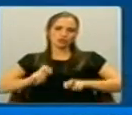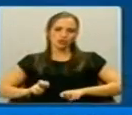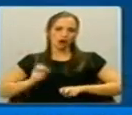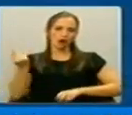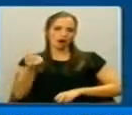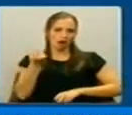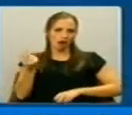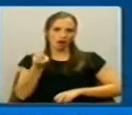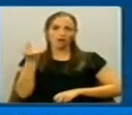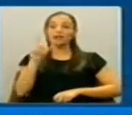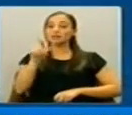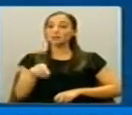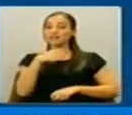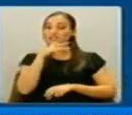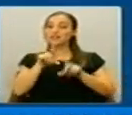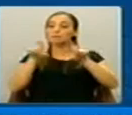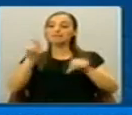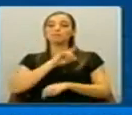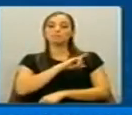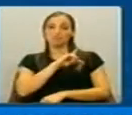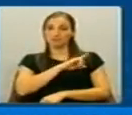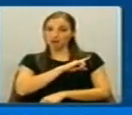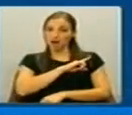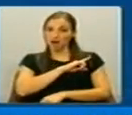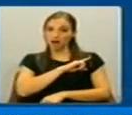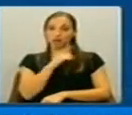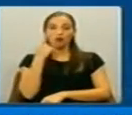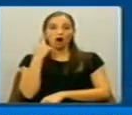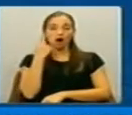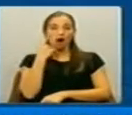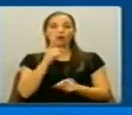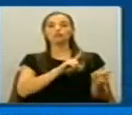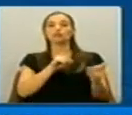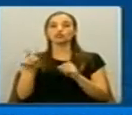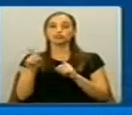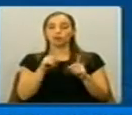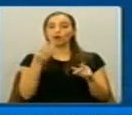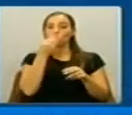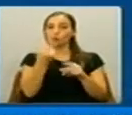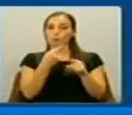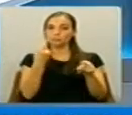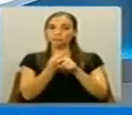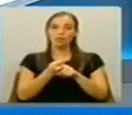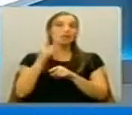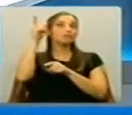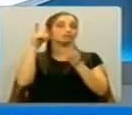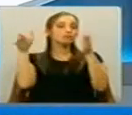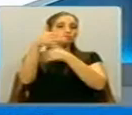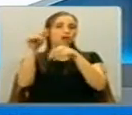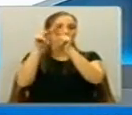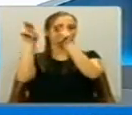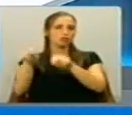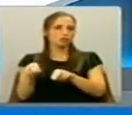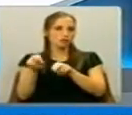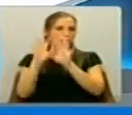Convém dizer que era uma empresa privada que estava a assegurar esse transporte de mantimentos para a Estação Espacial Internacional, dentro da filosofia